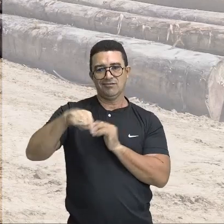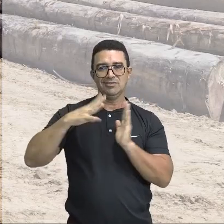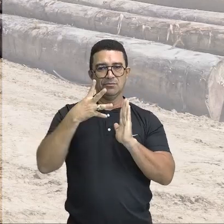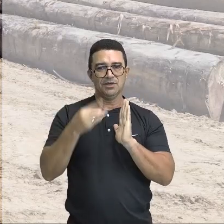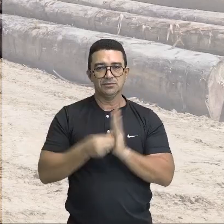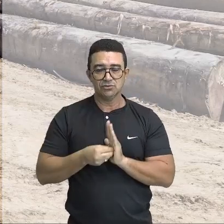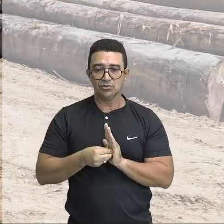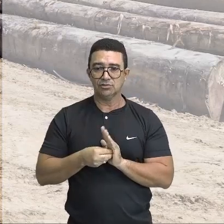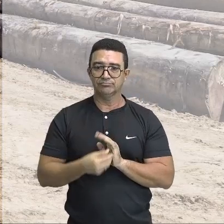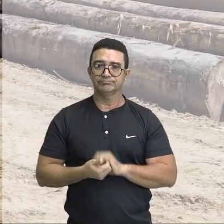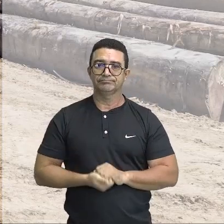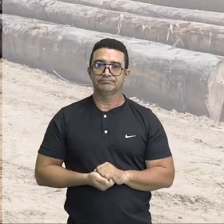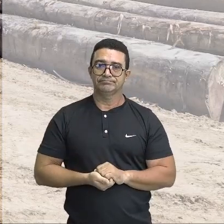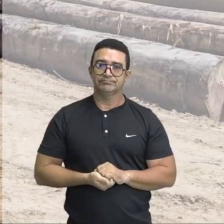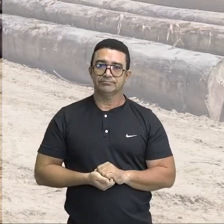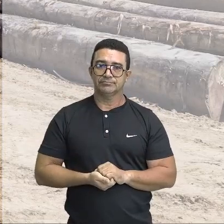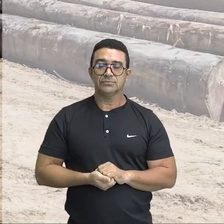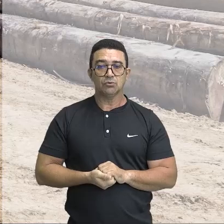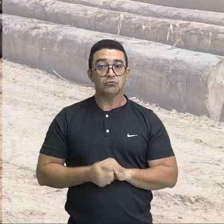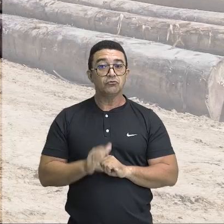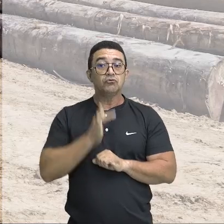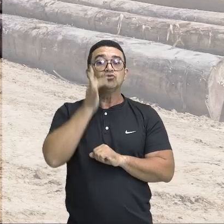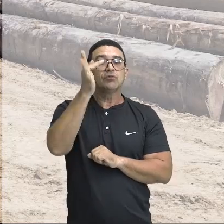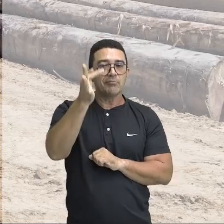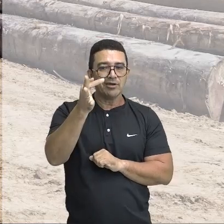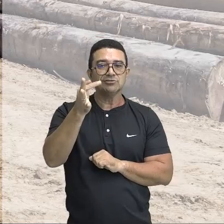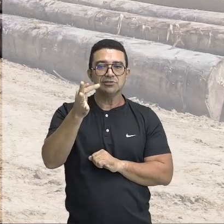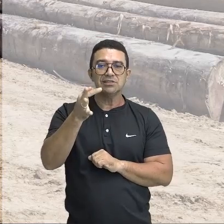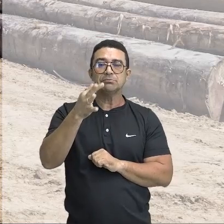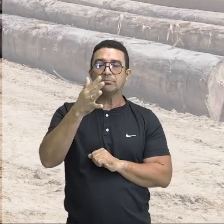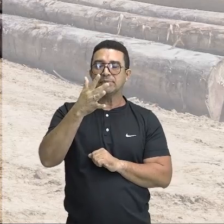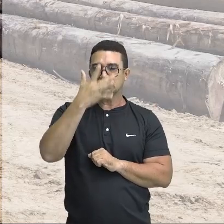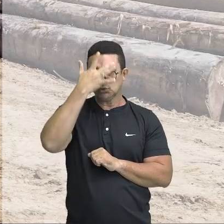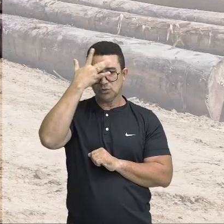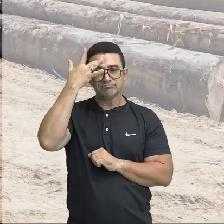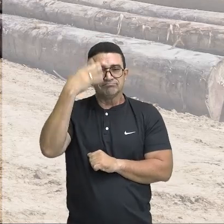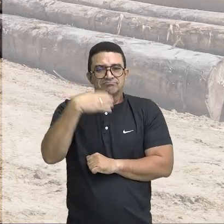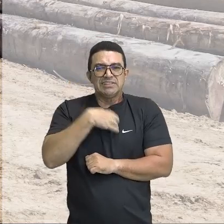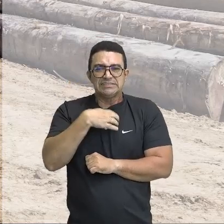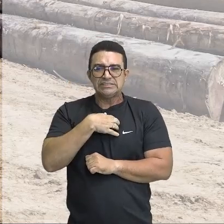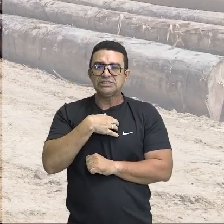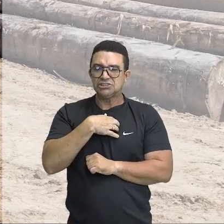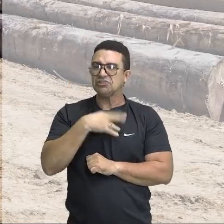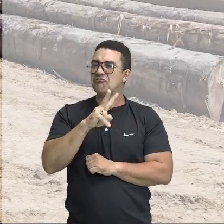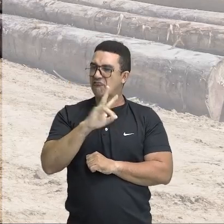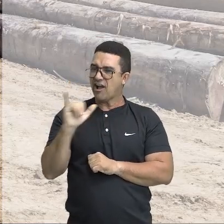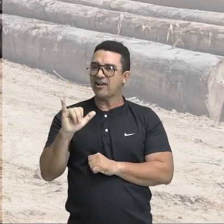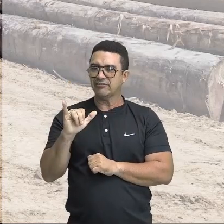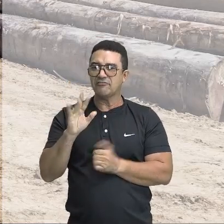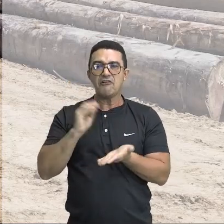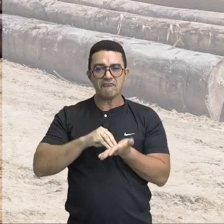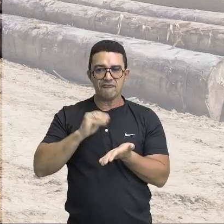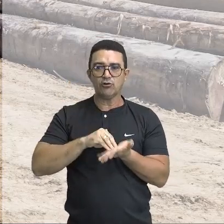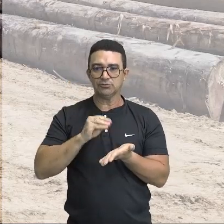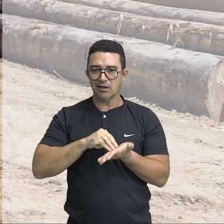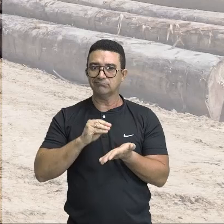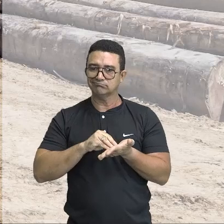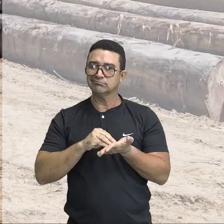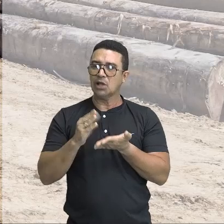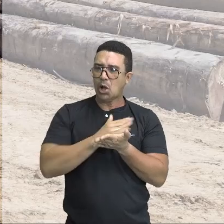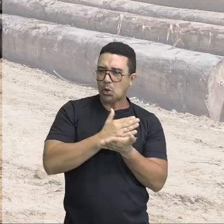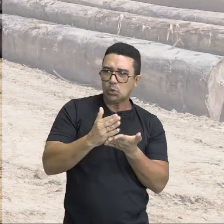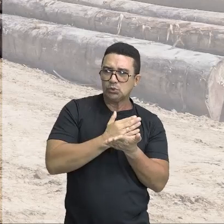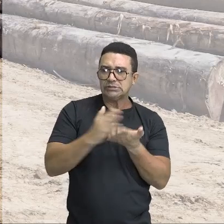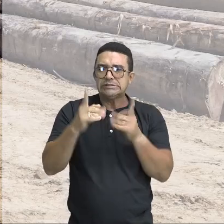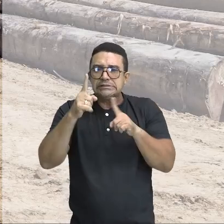disse, a senhora já disse, vai fazer falta em qualquer lugar do mundo. Aqui da Amazônia, nós